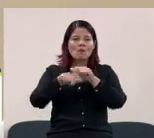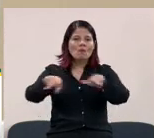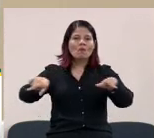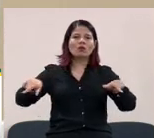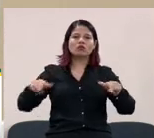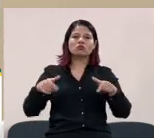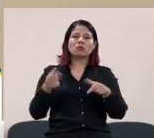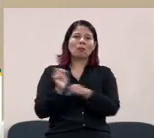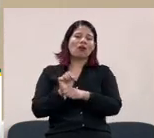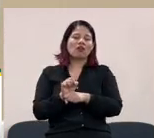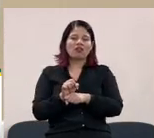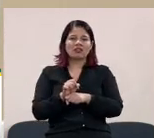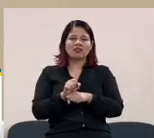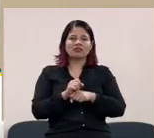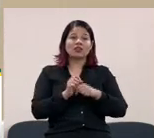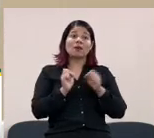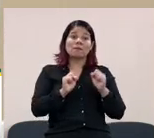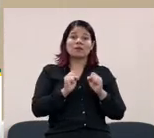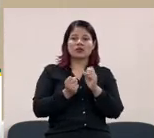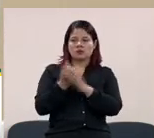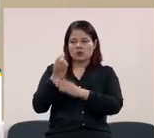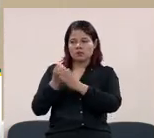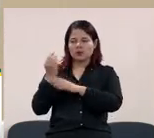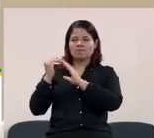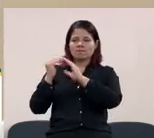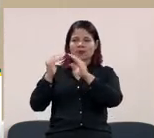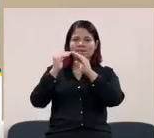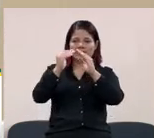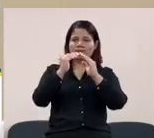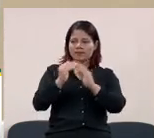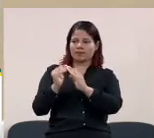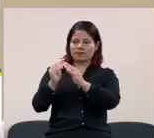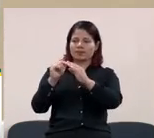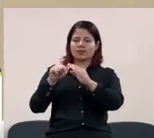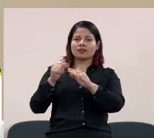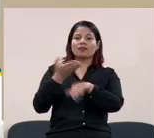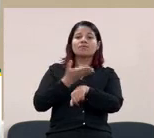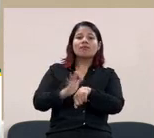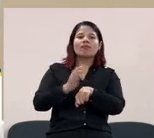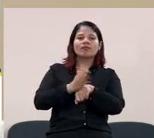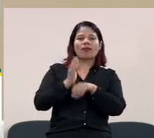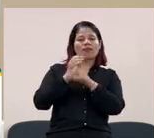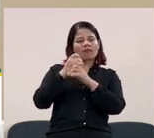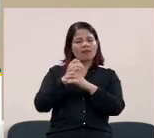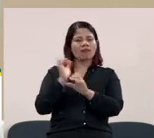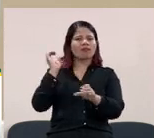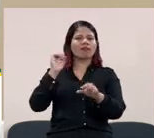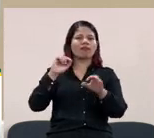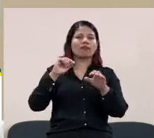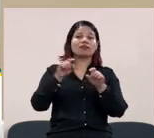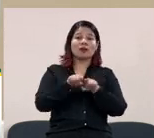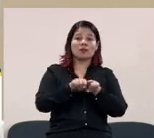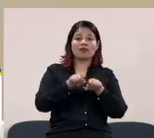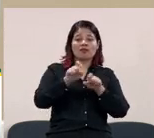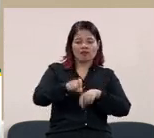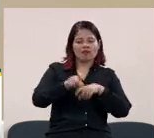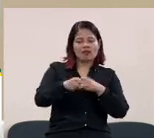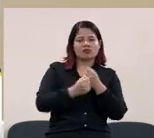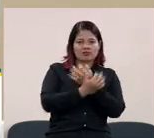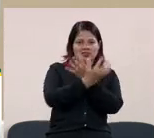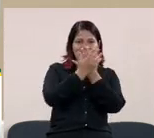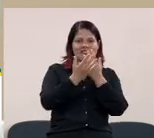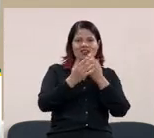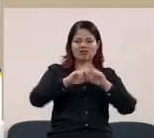laboratórios, principalmente voltado às ciências agrárias. Mas ele é importante também porque ele apresenta à universidade o status que